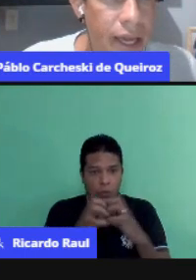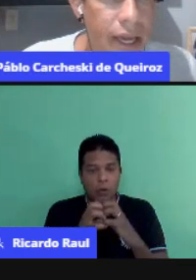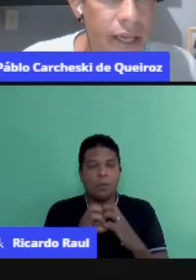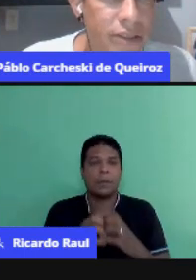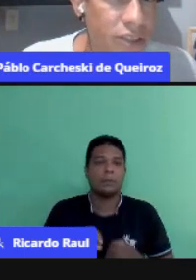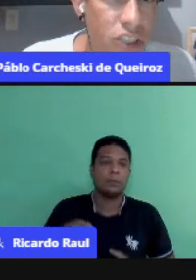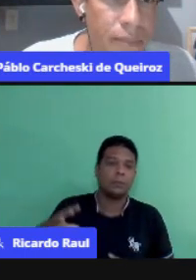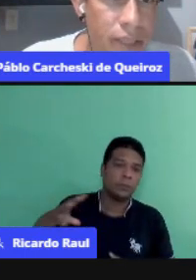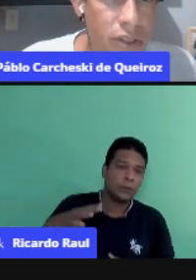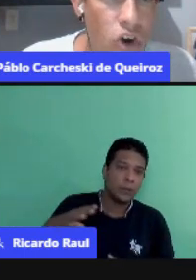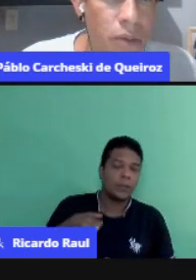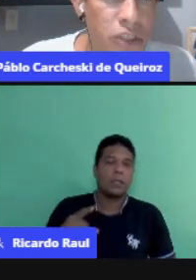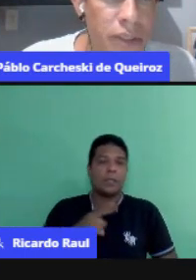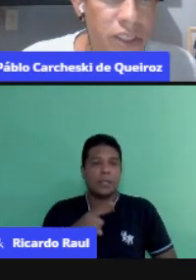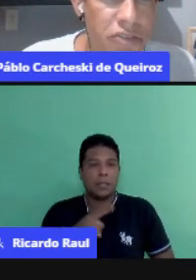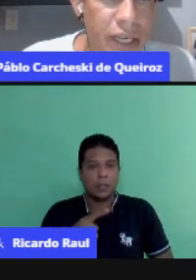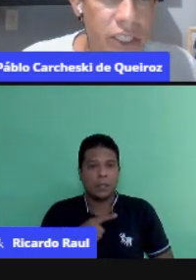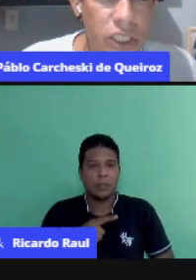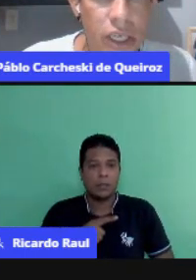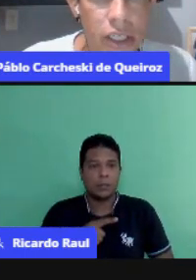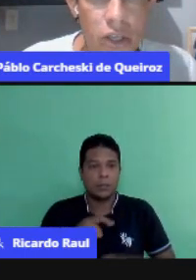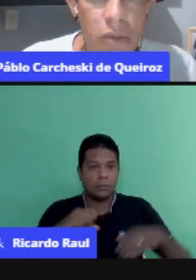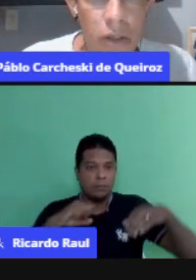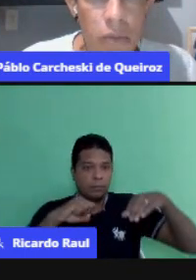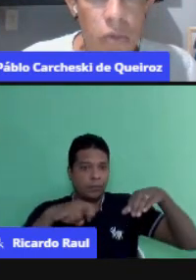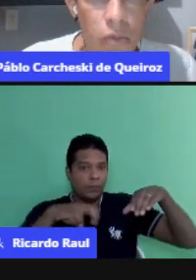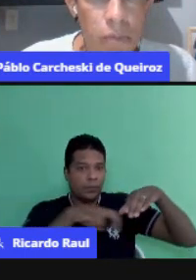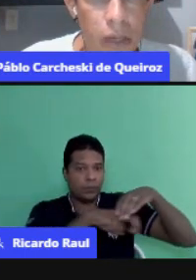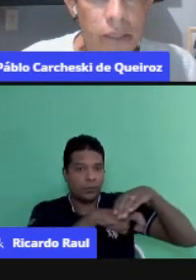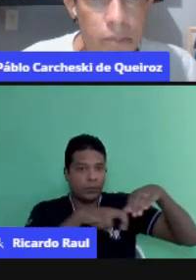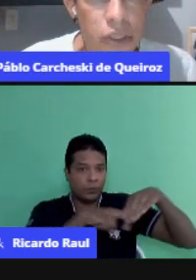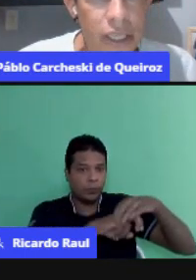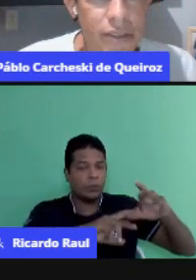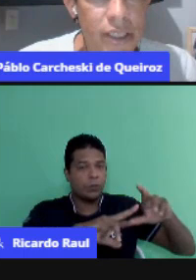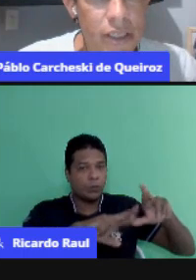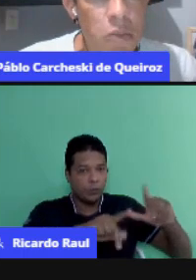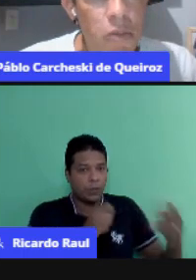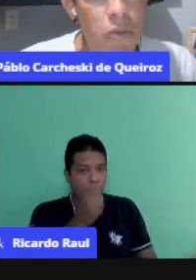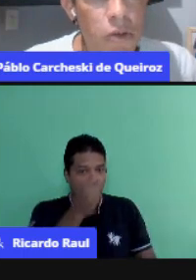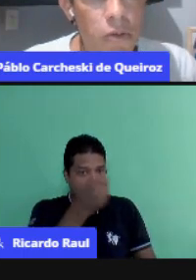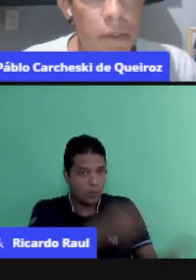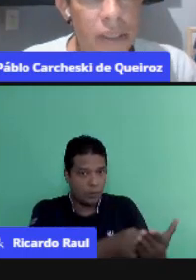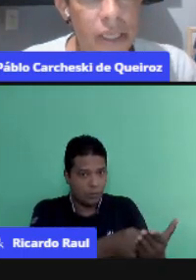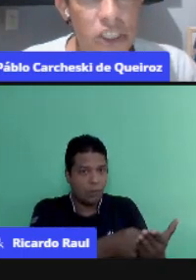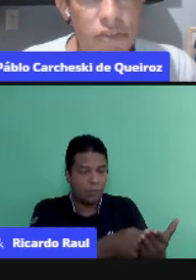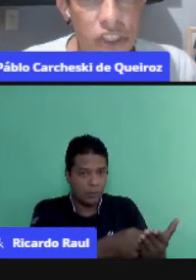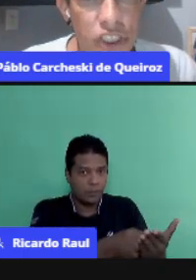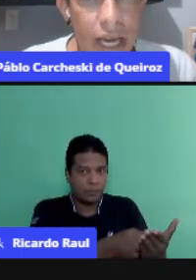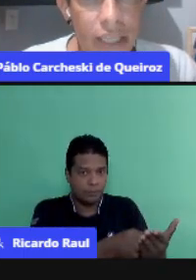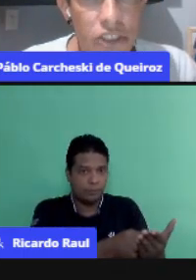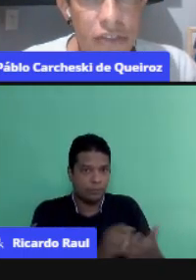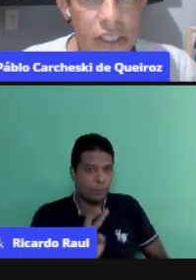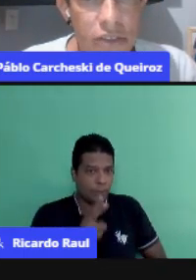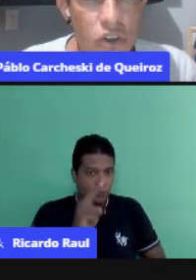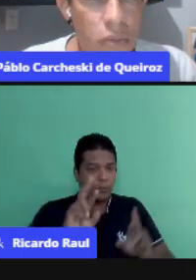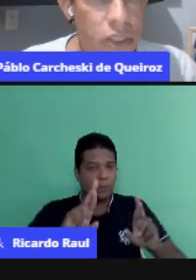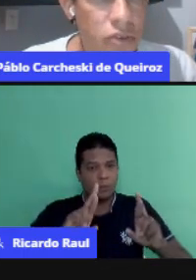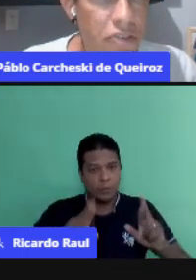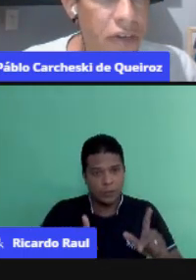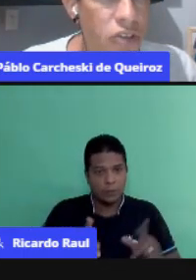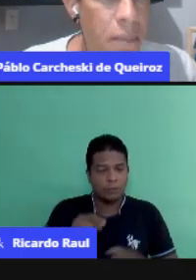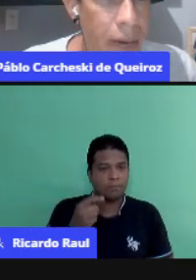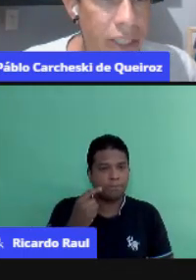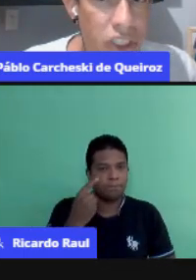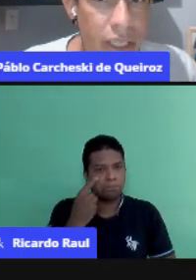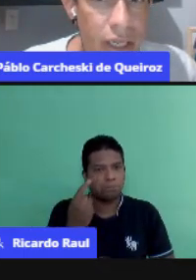tem estacionamentos que cobram de maneira diferente. Então, poderia ser até uma maneira de investigar e de ver isso e como que